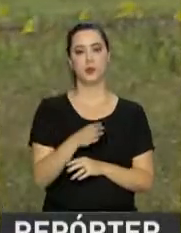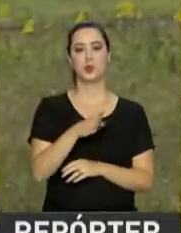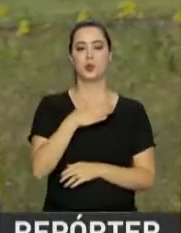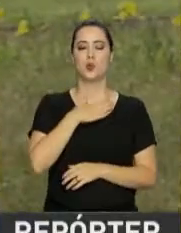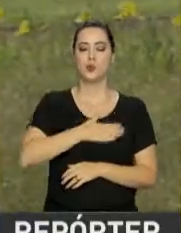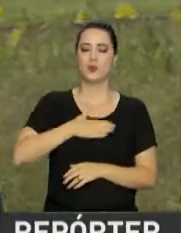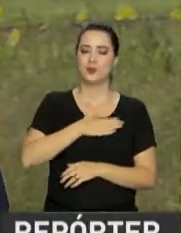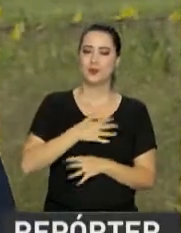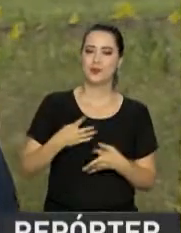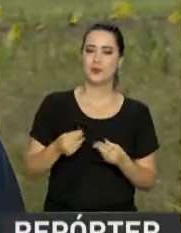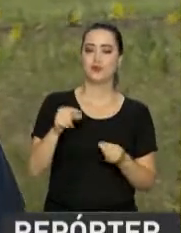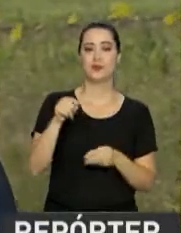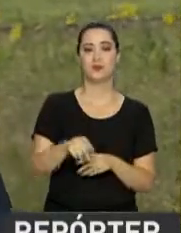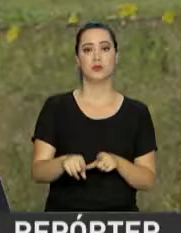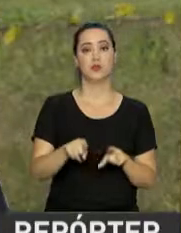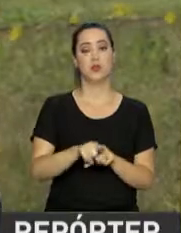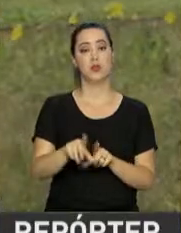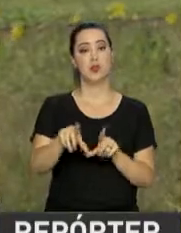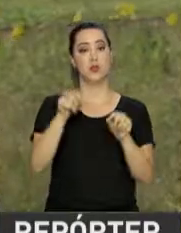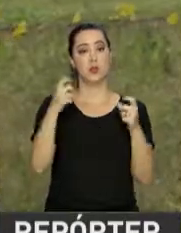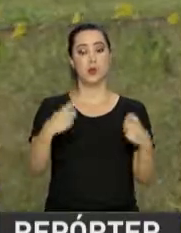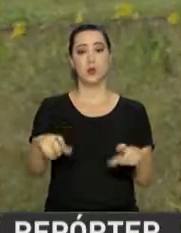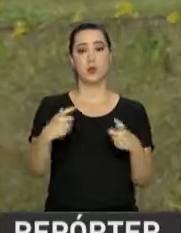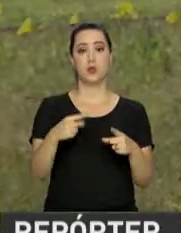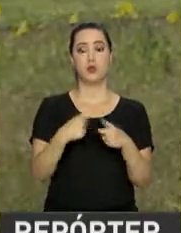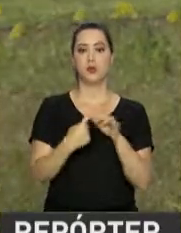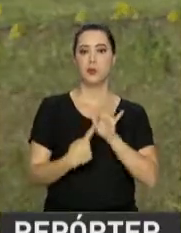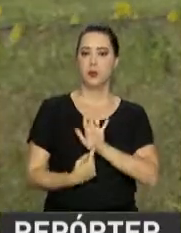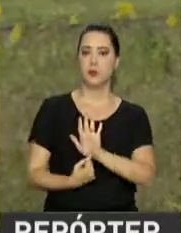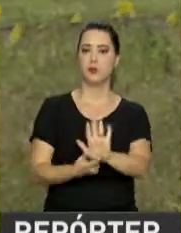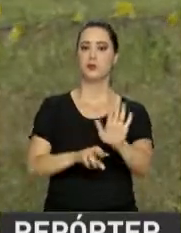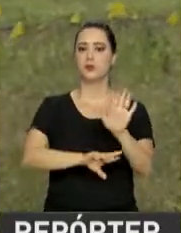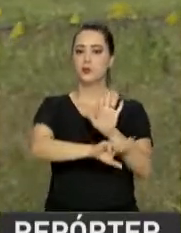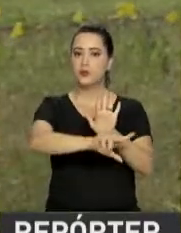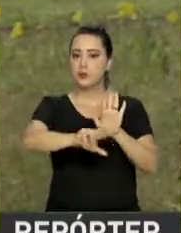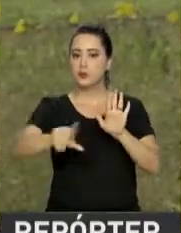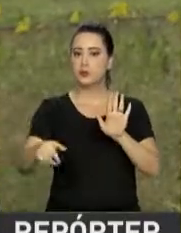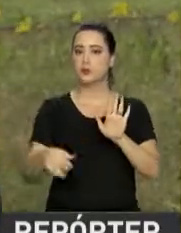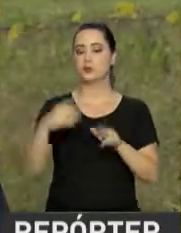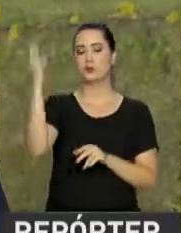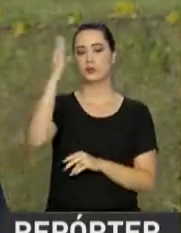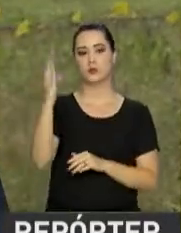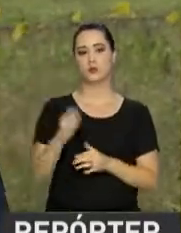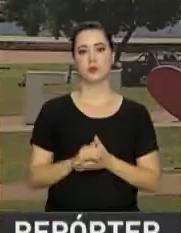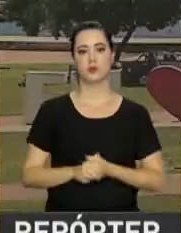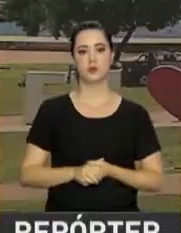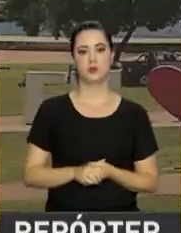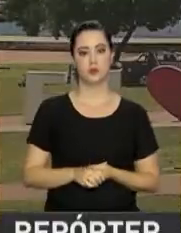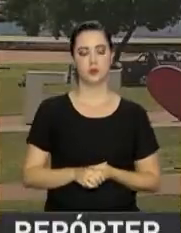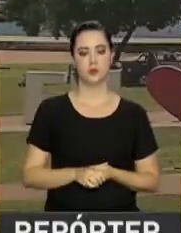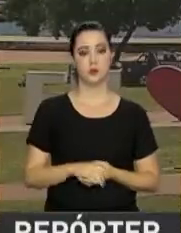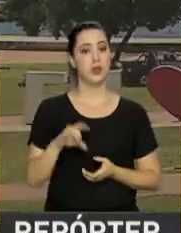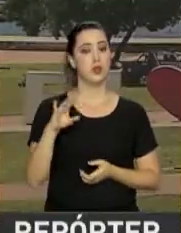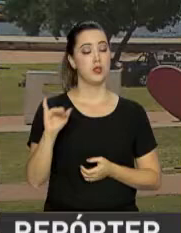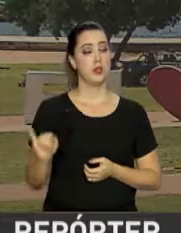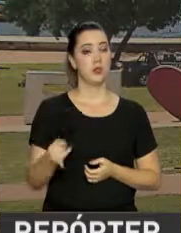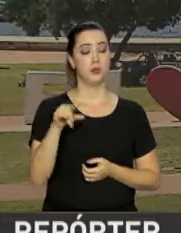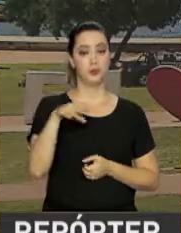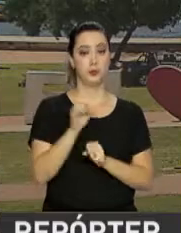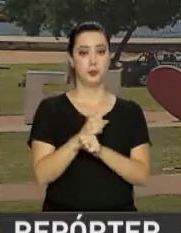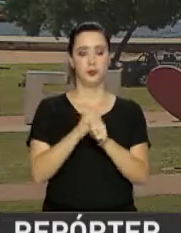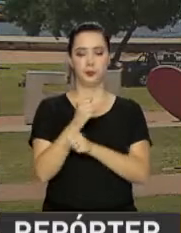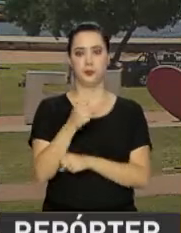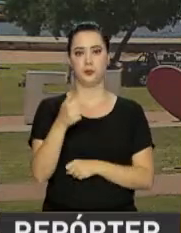gostou muito daqui e que escolheu o roteiro porque mostra a diversidade do Brasil. Só em janeiro deste ano,